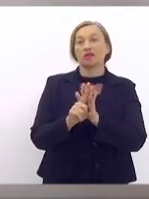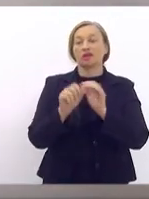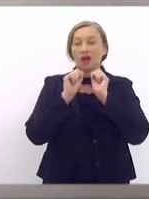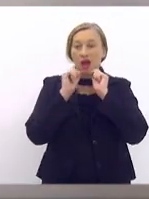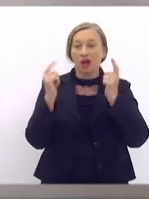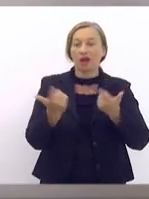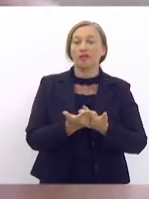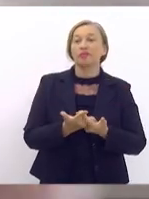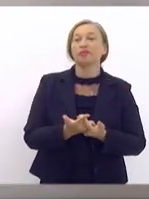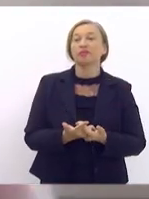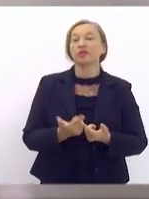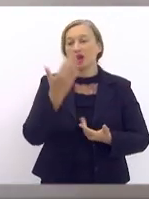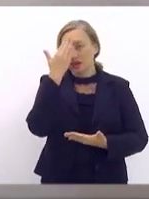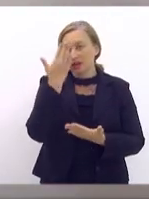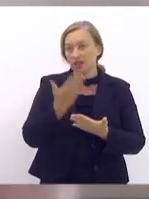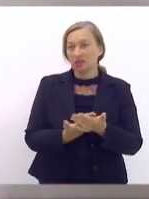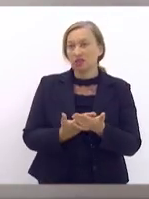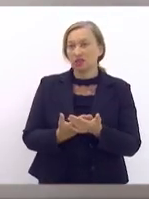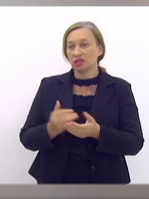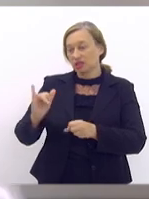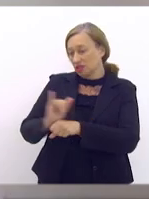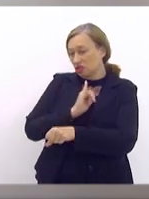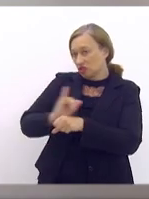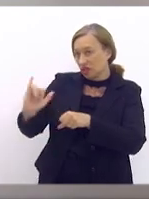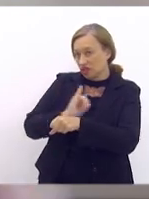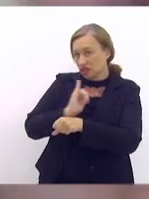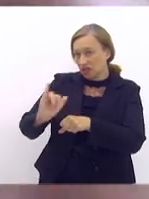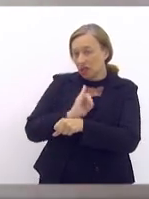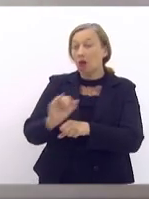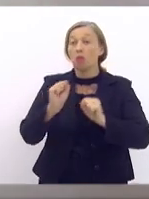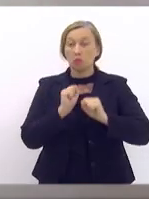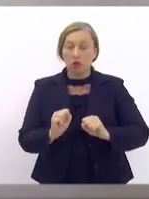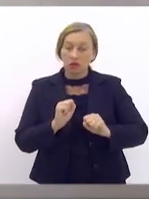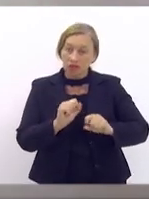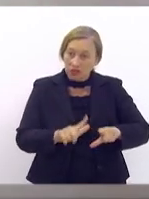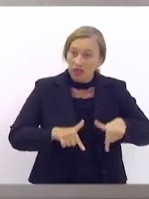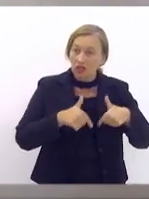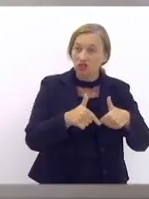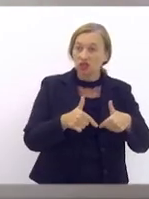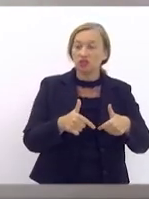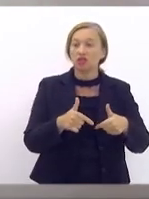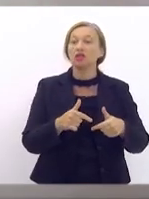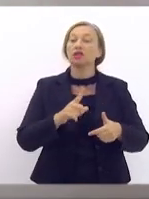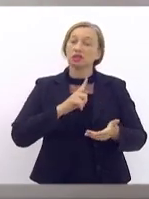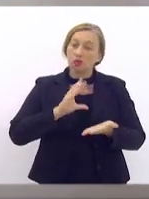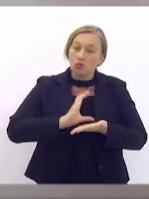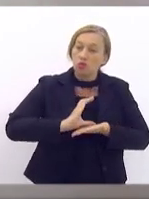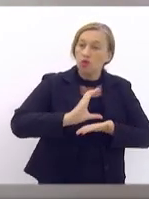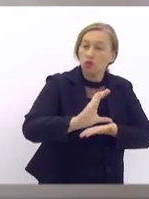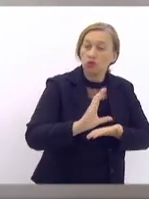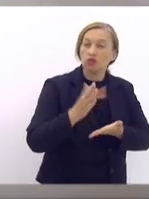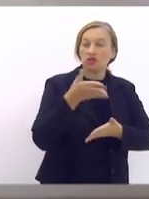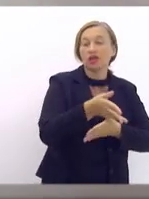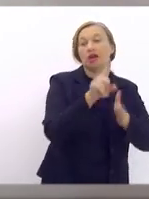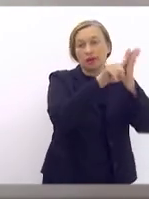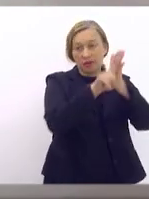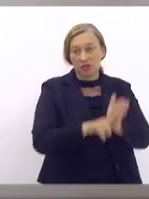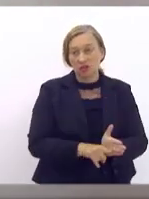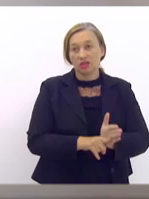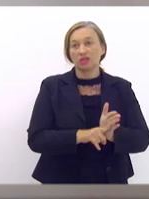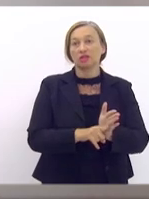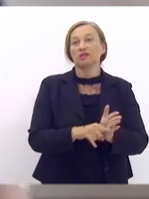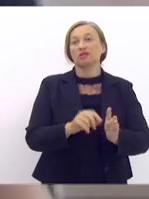acredito que essa coordenação ela pode ser feita de várias maneiras, né? E o importante é o recurso chegar e a pesquisa ser feita.